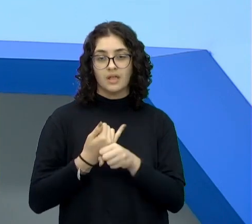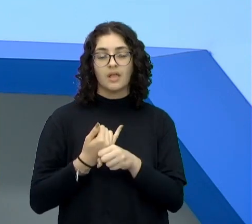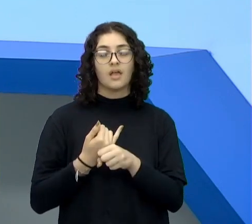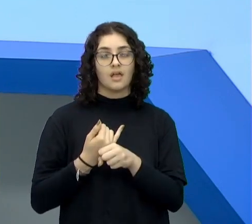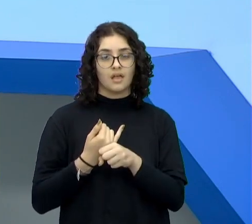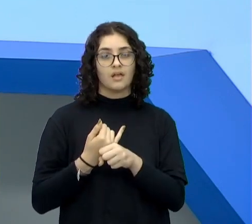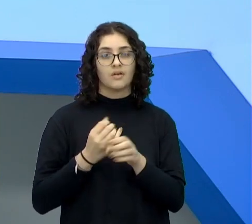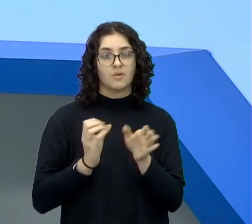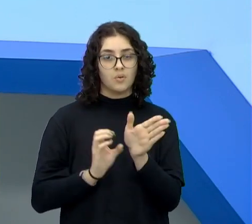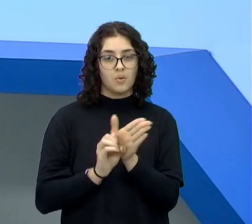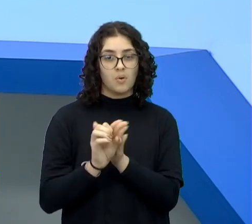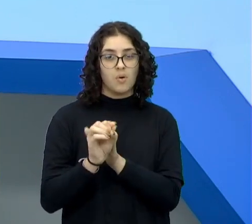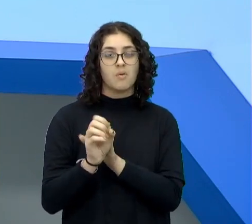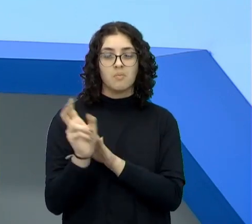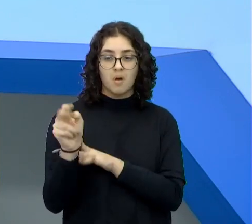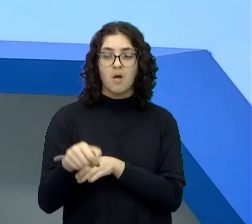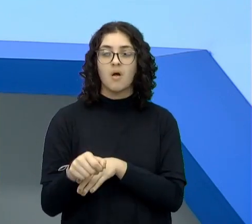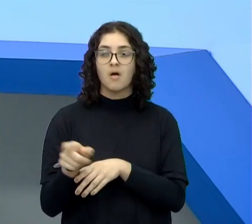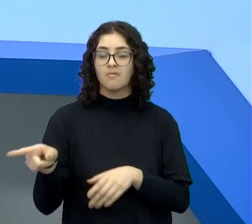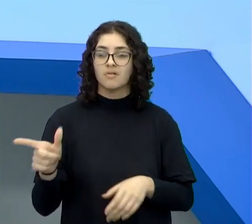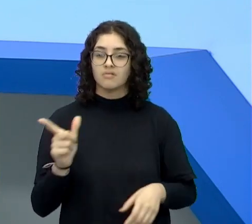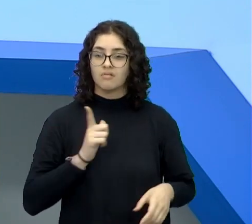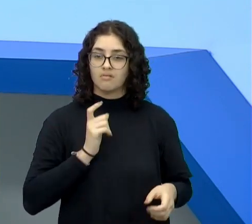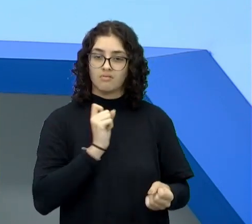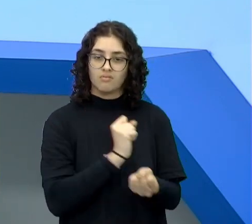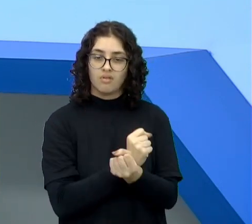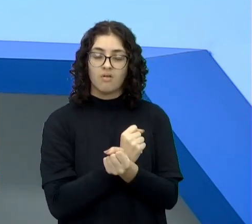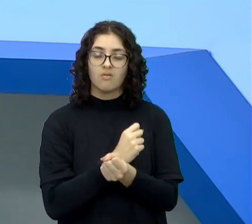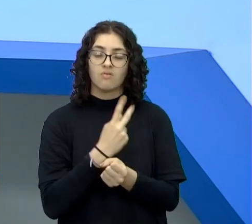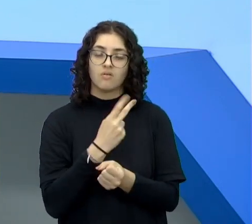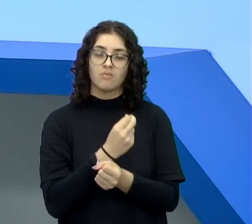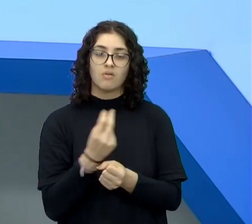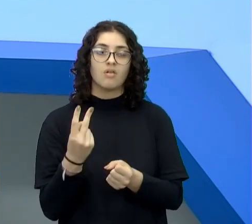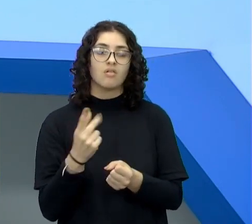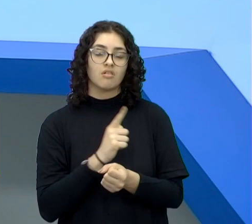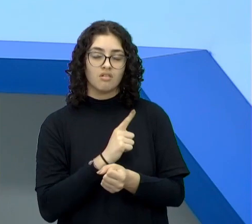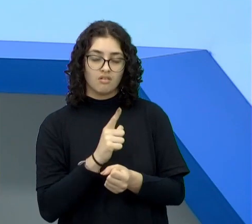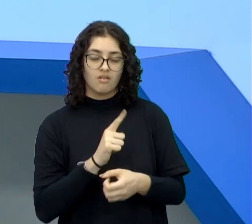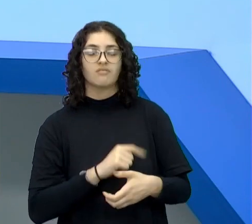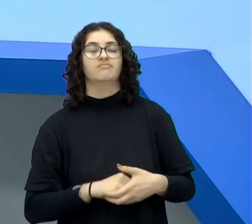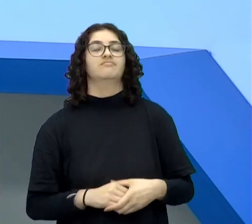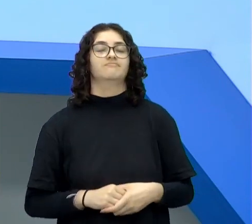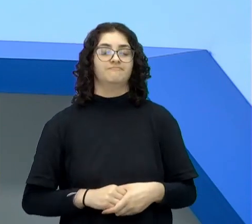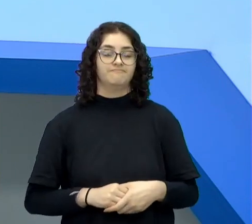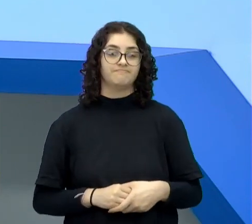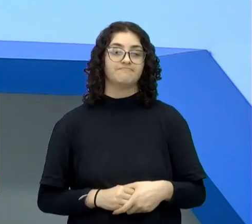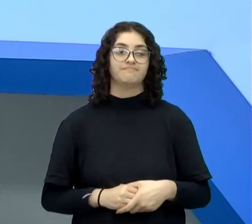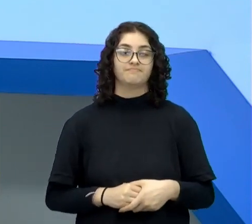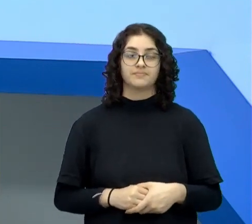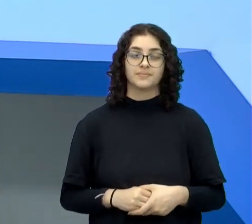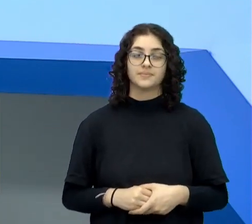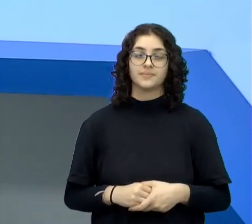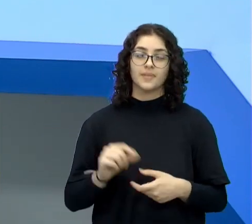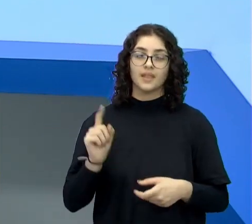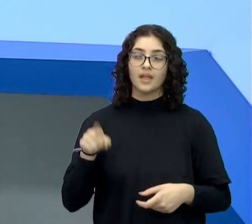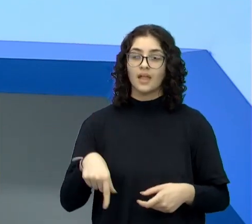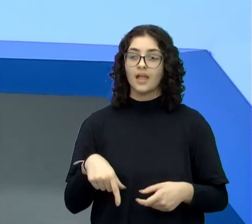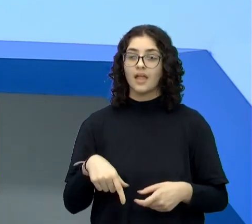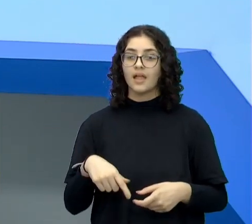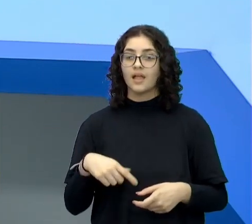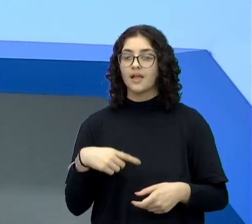respeito aí de escravidão no Brasil, né, em 2022, e vocês vão encontrar matérias a respeito disso. Então, uma coisa que é